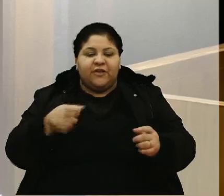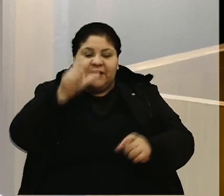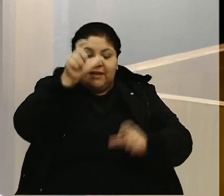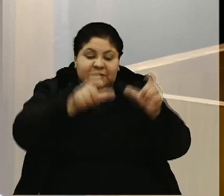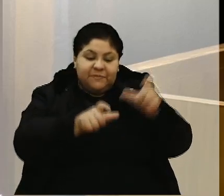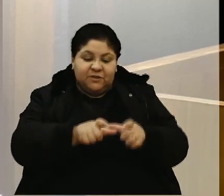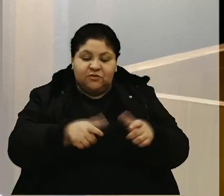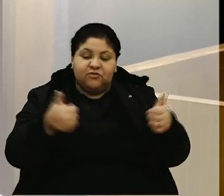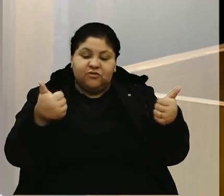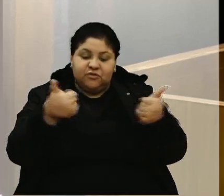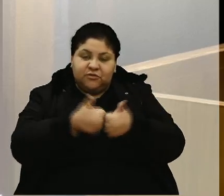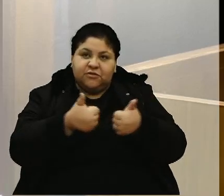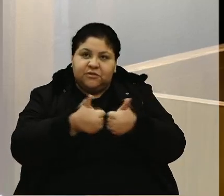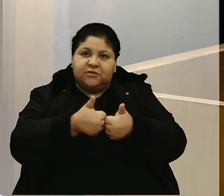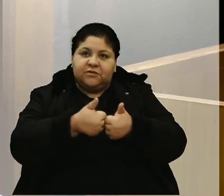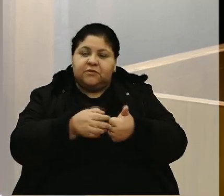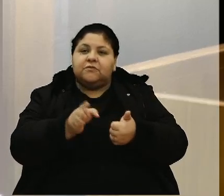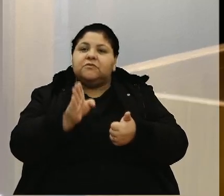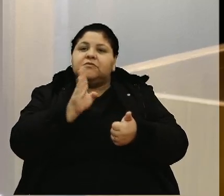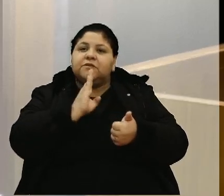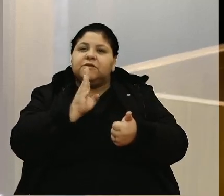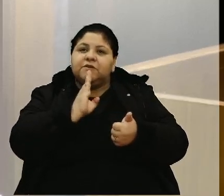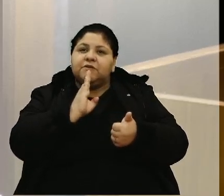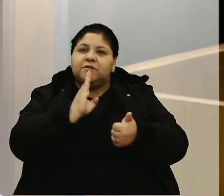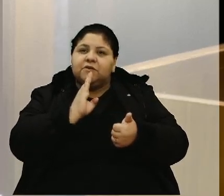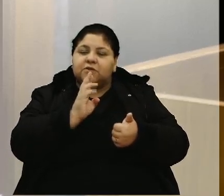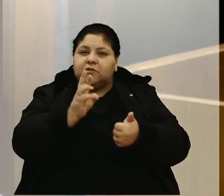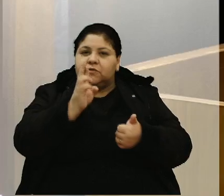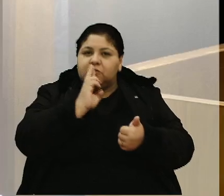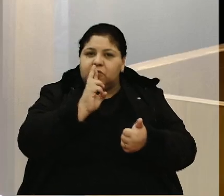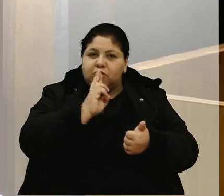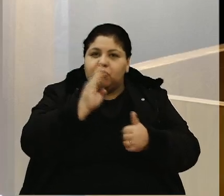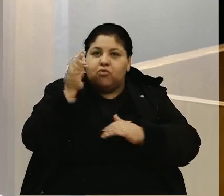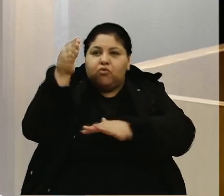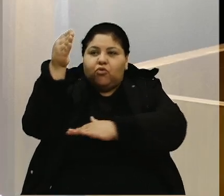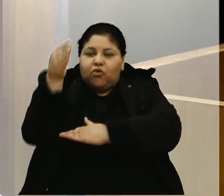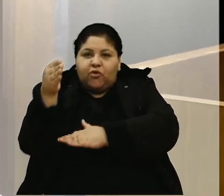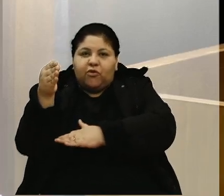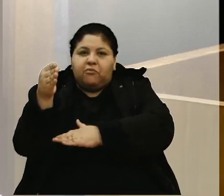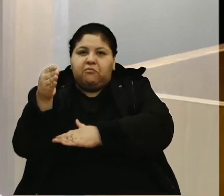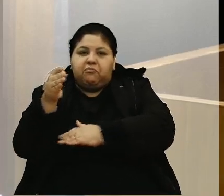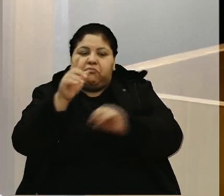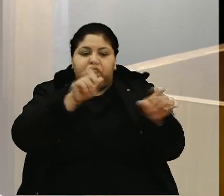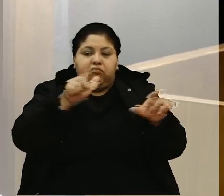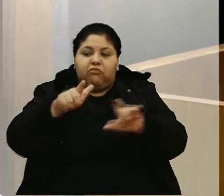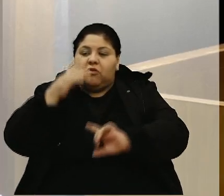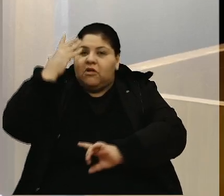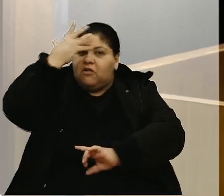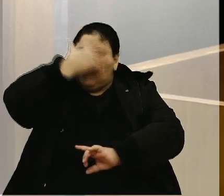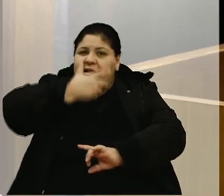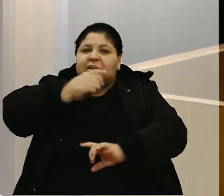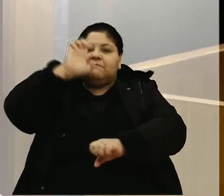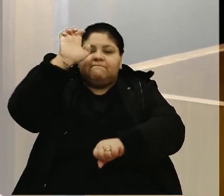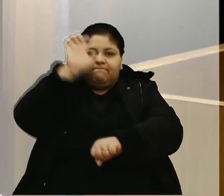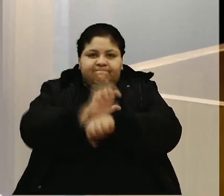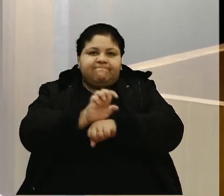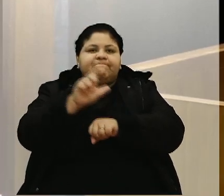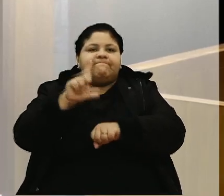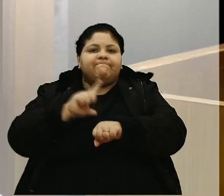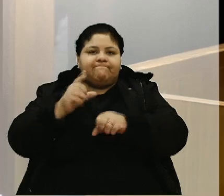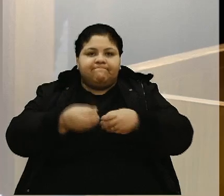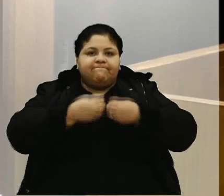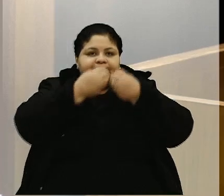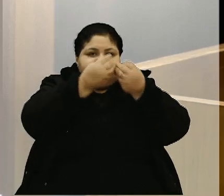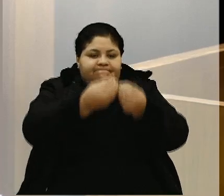aqui usufruindo, conhecendo nossos restaurantes, pousadas, os locais belíssimos que esse estado tem para oferecer,